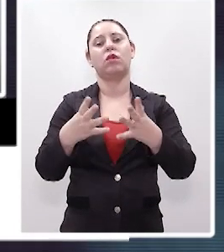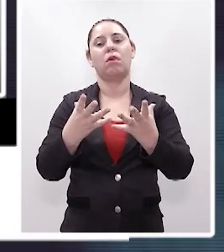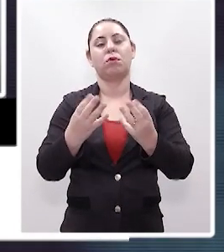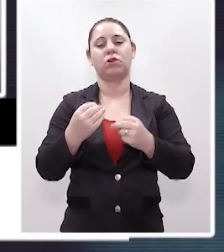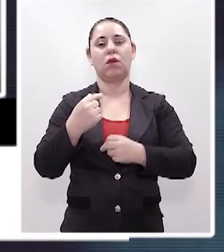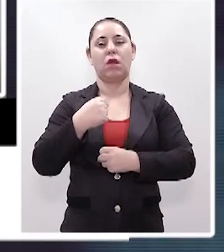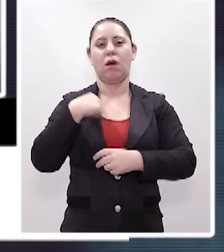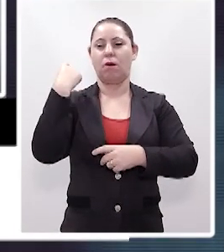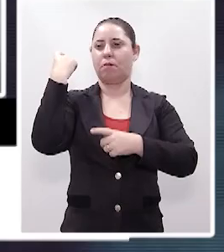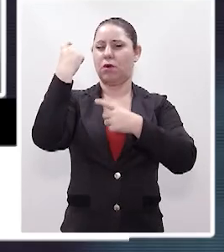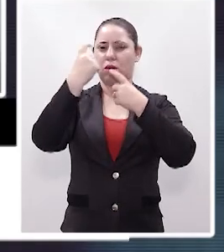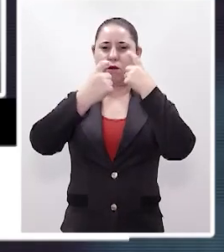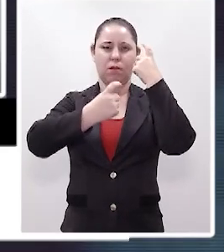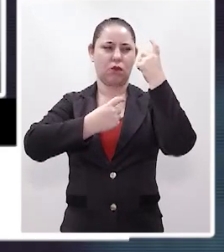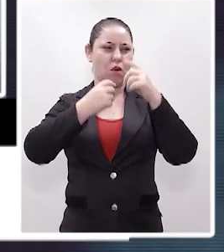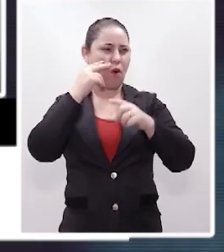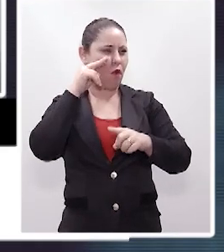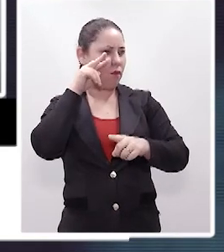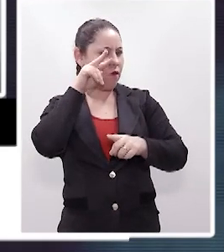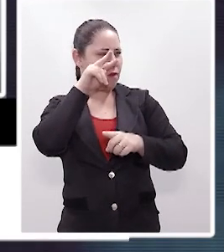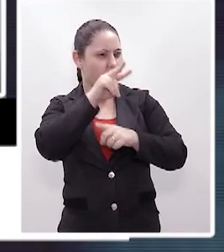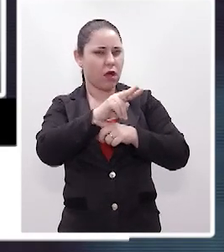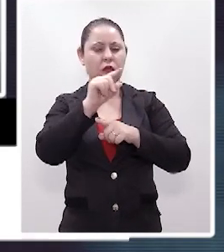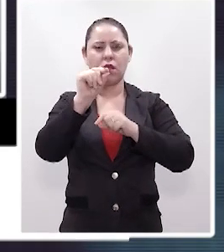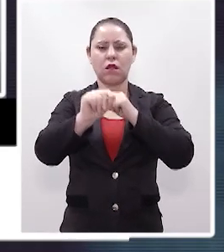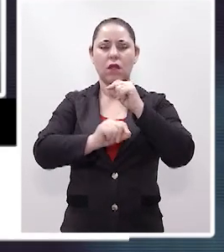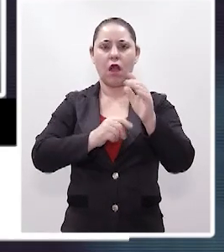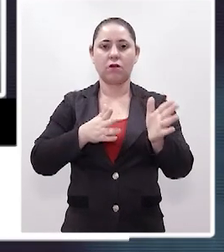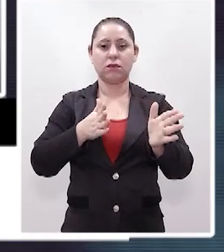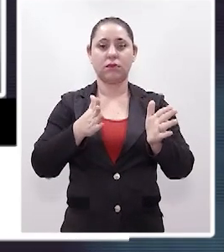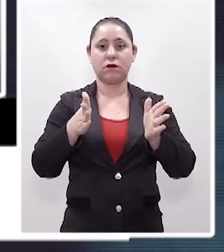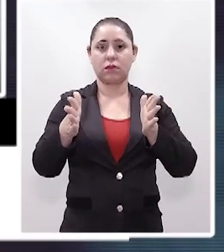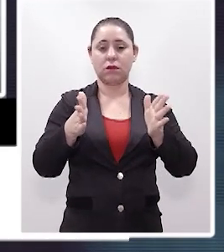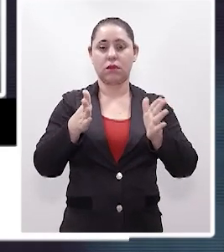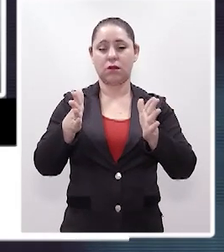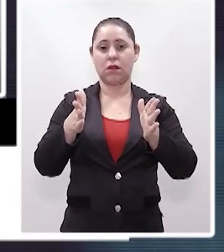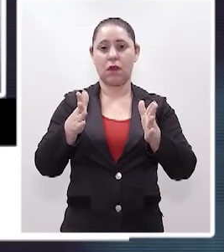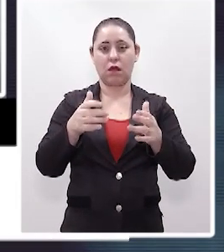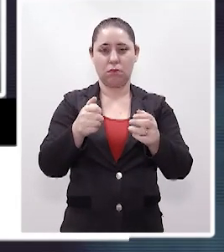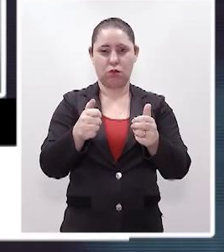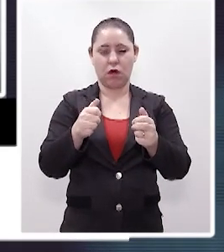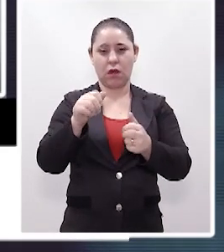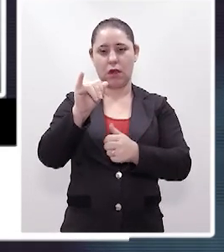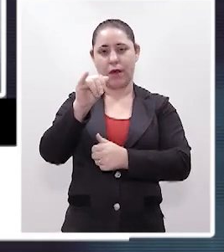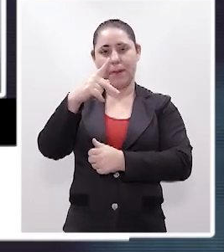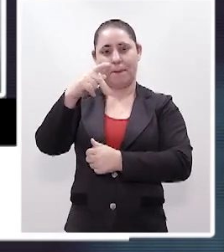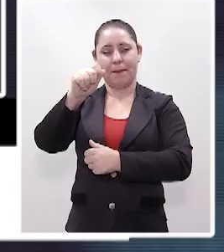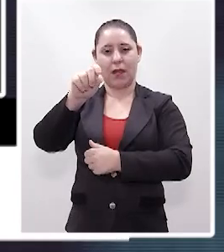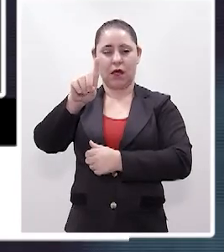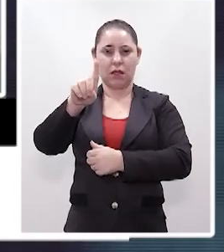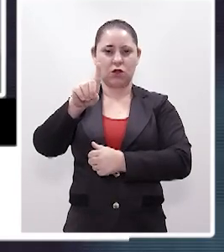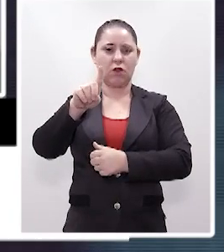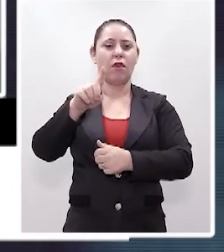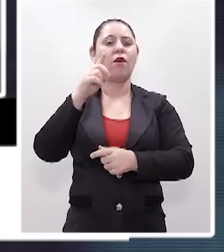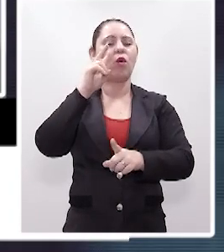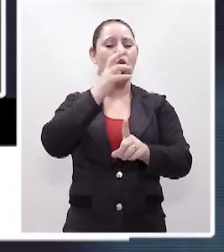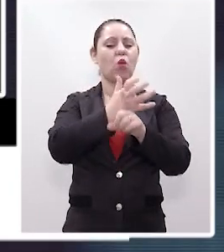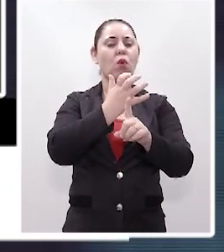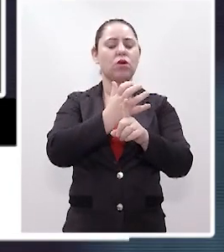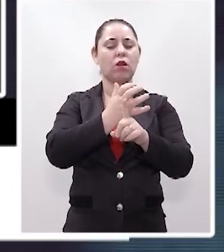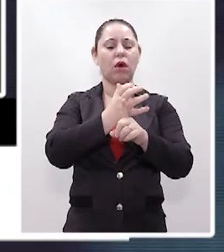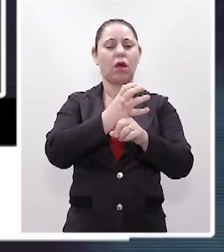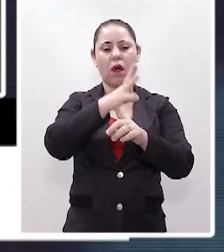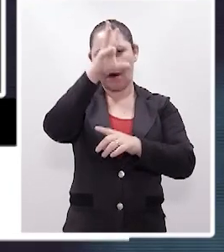Eu fiquei bastante preocupada quando eu fui acessar o iPad dela para ver que matérias ela